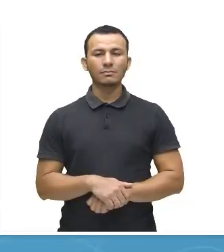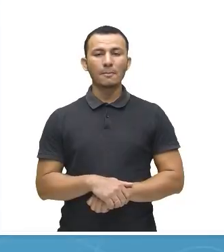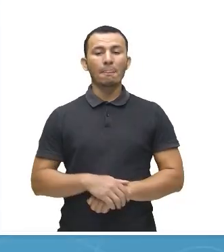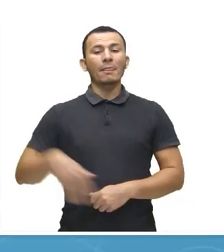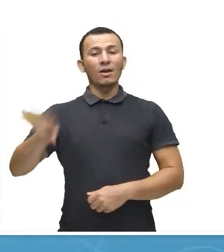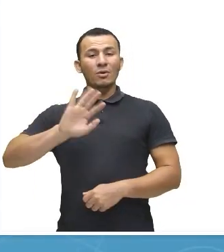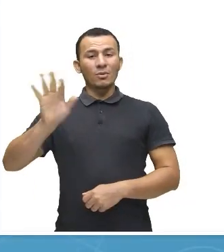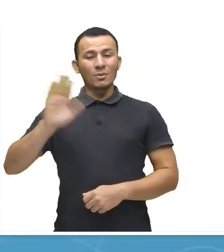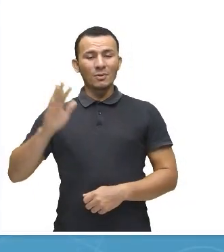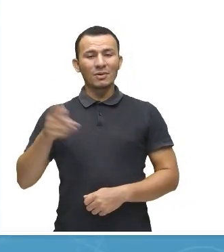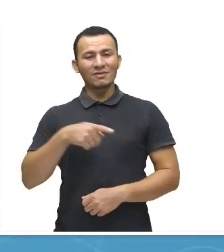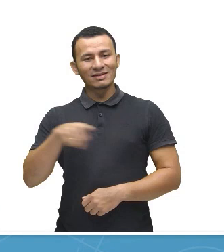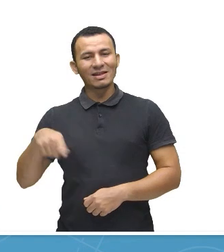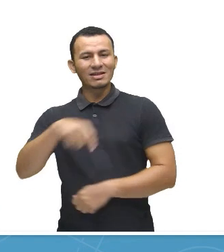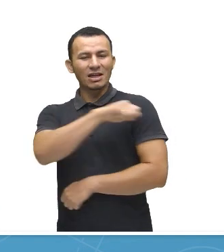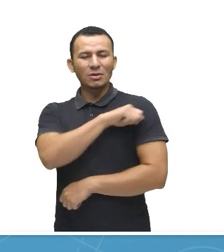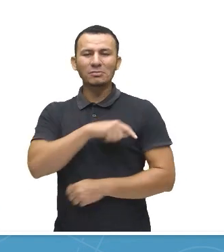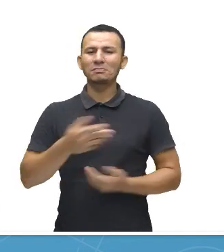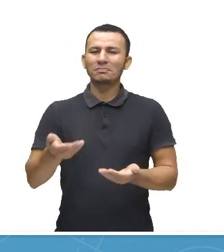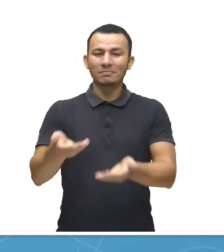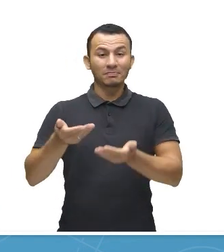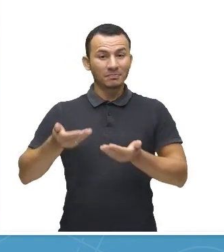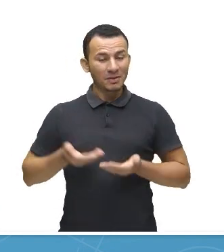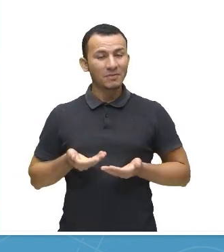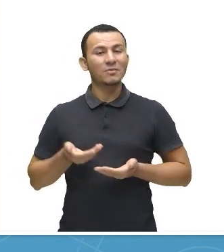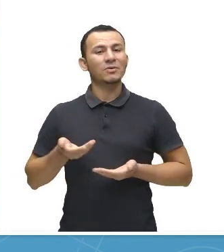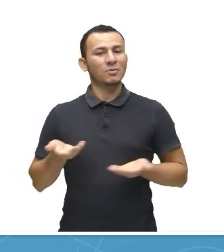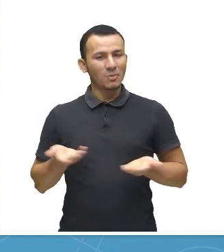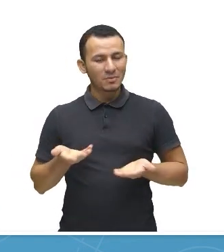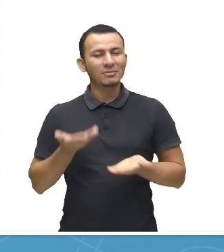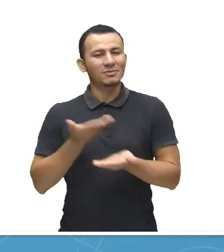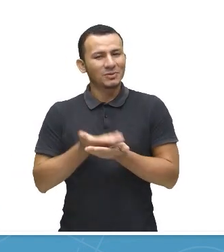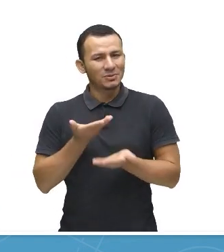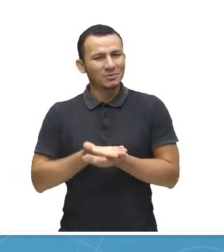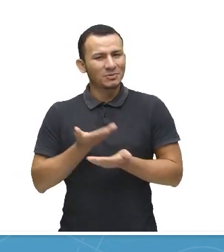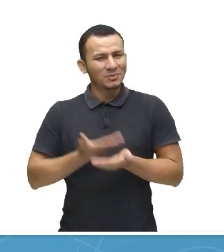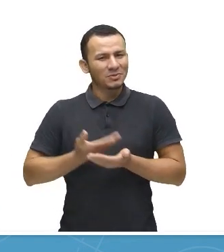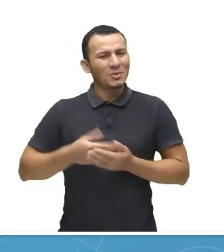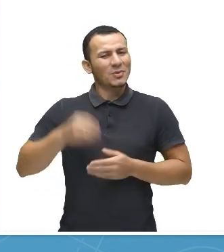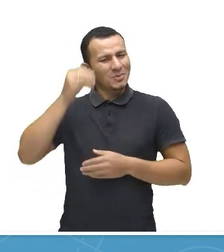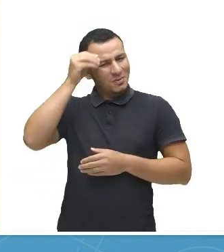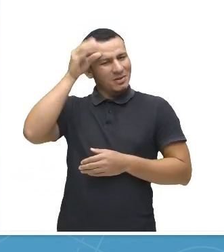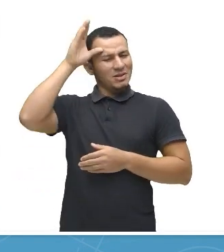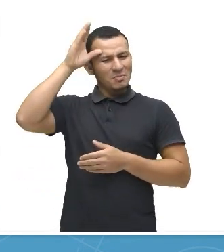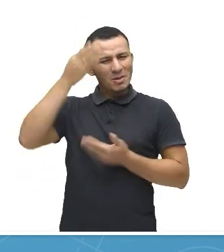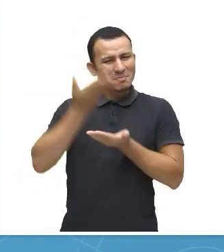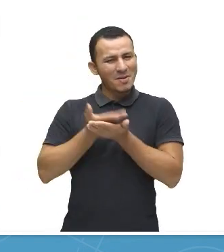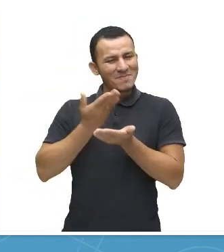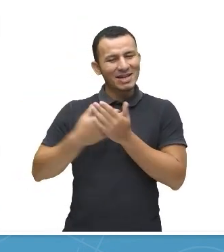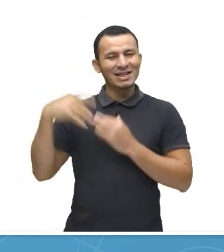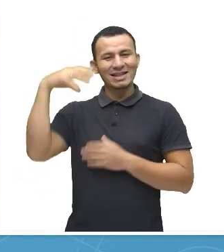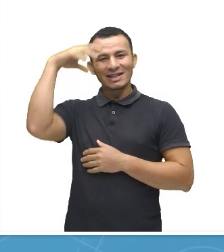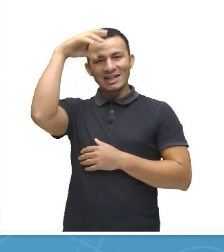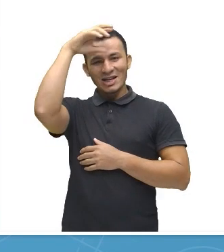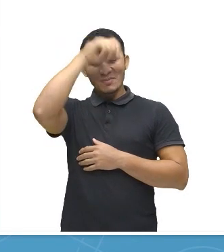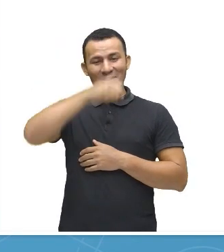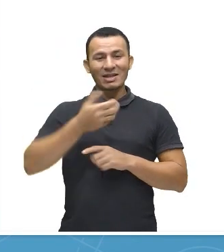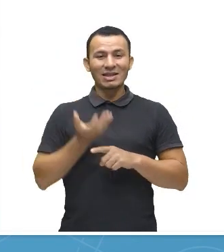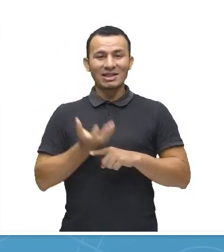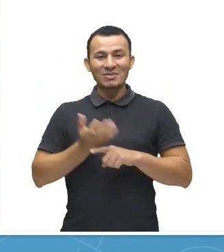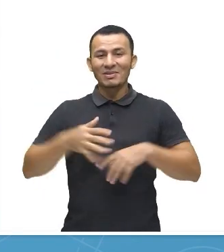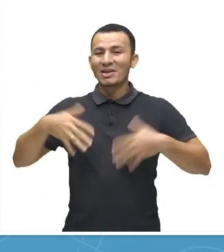Olá, alunos, sejam muito bem-vindos para mais essa oportunidade de conhecimento, lógico, da melhor disciplina que